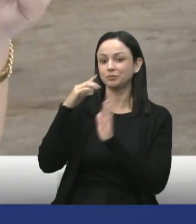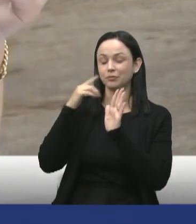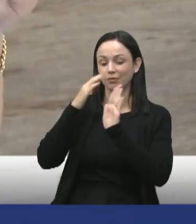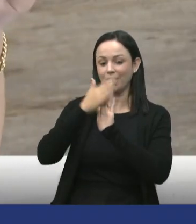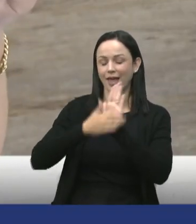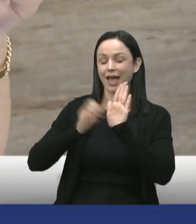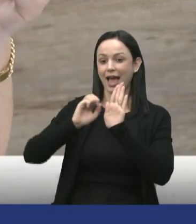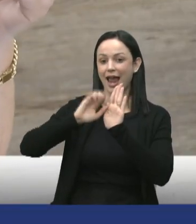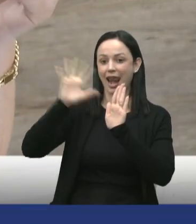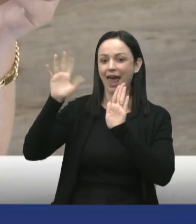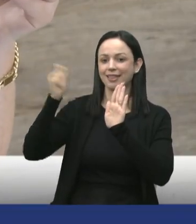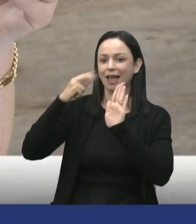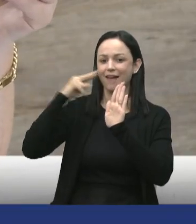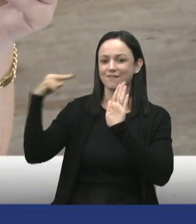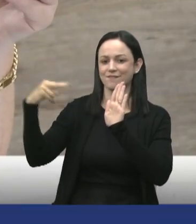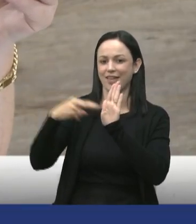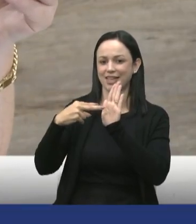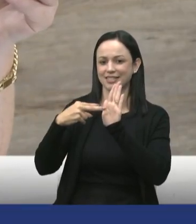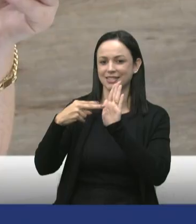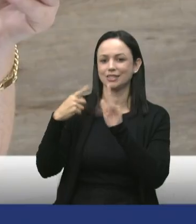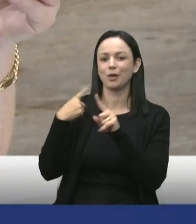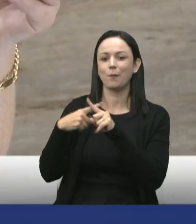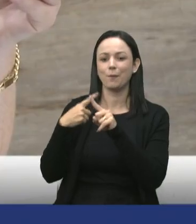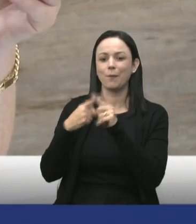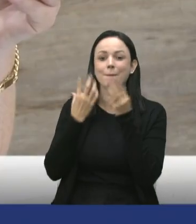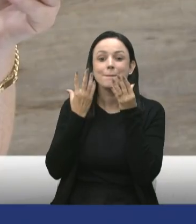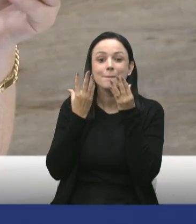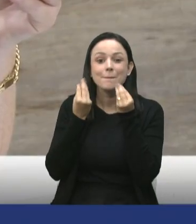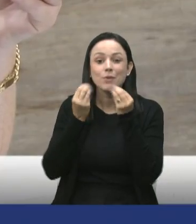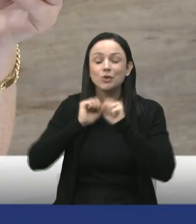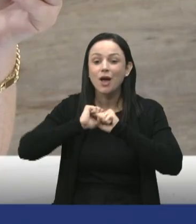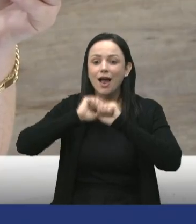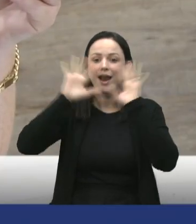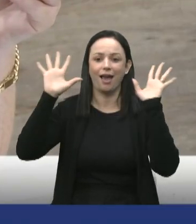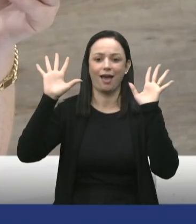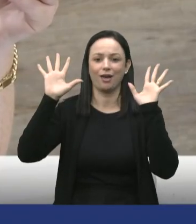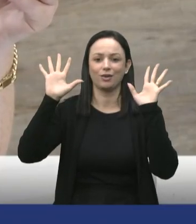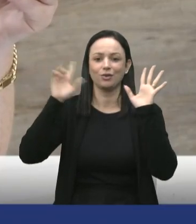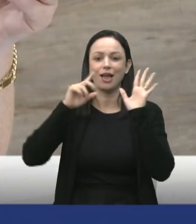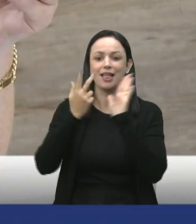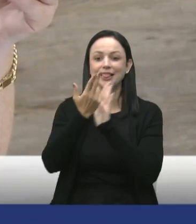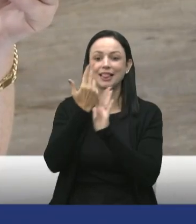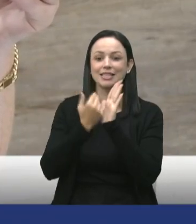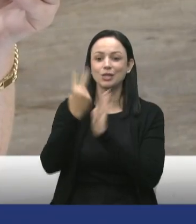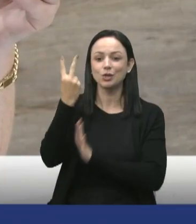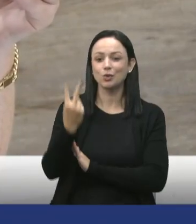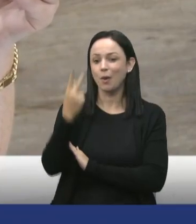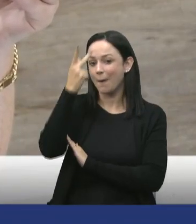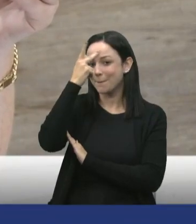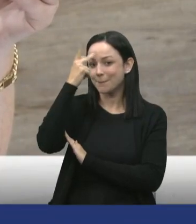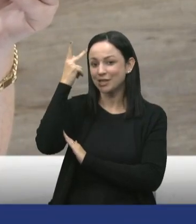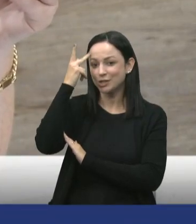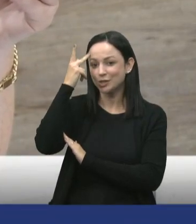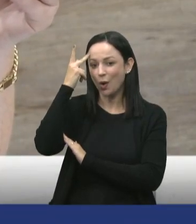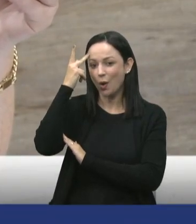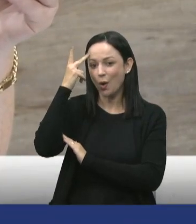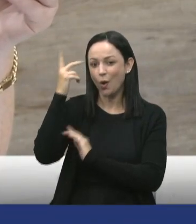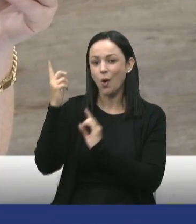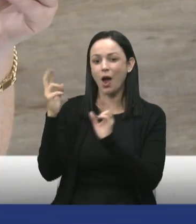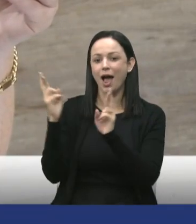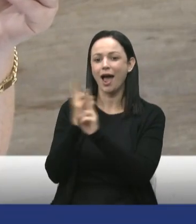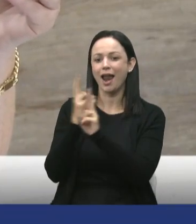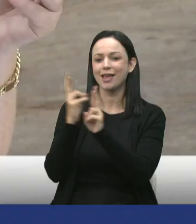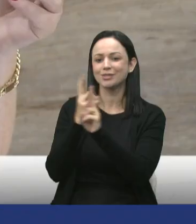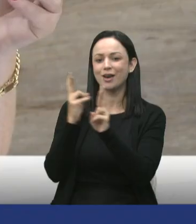e segundo, porque é muito claro, é um desenho, né, de duas pessoas se relacionando, né, e